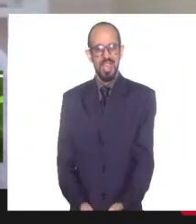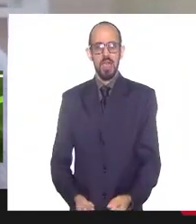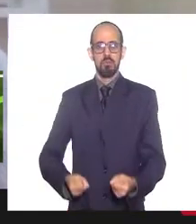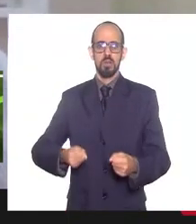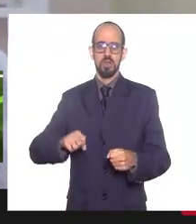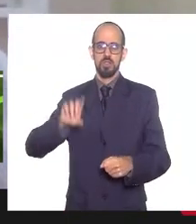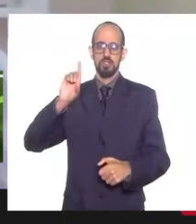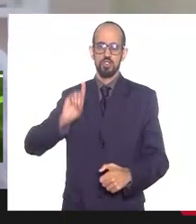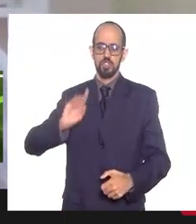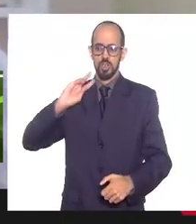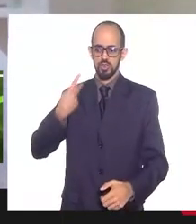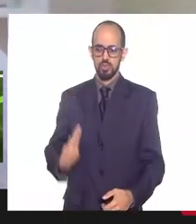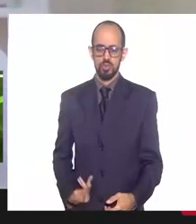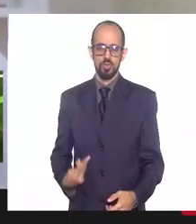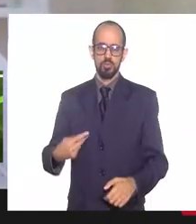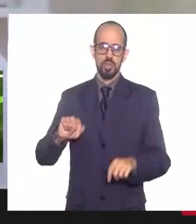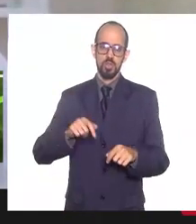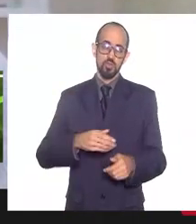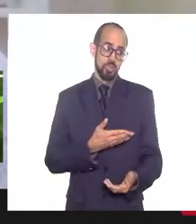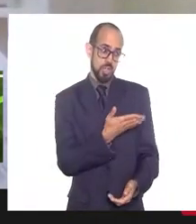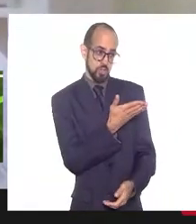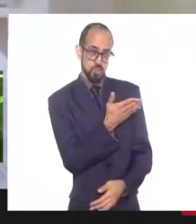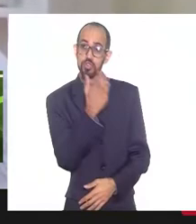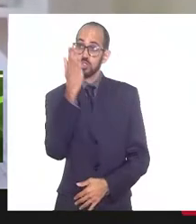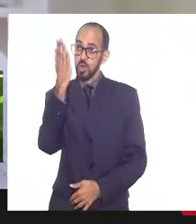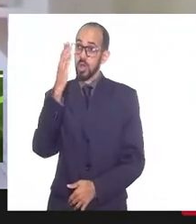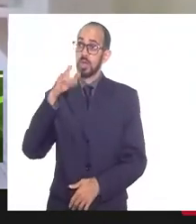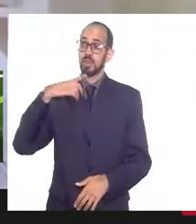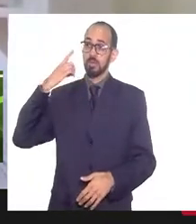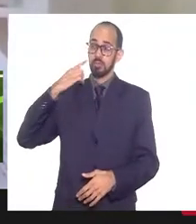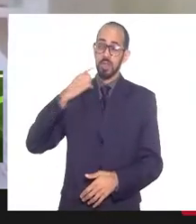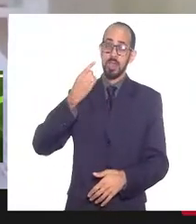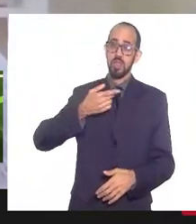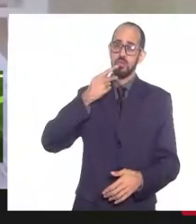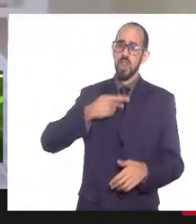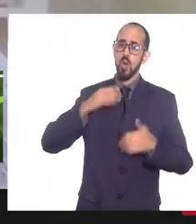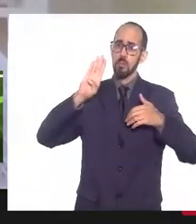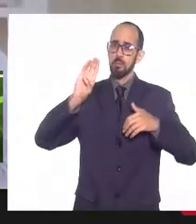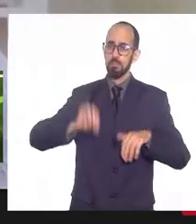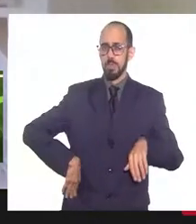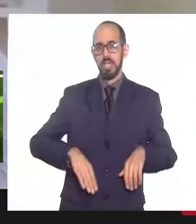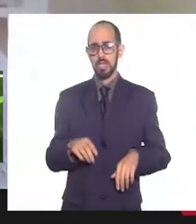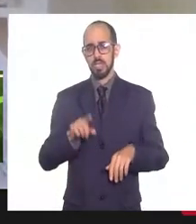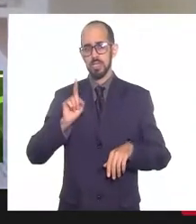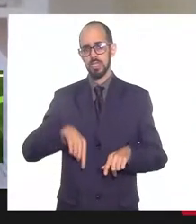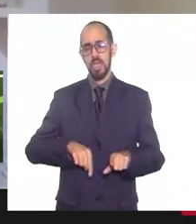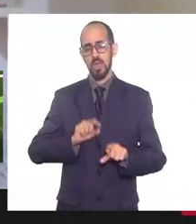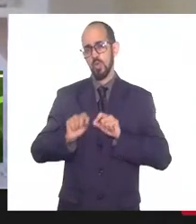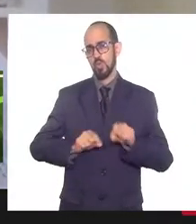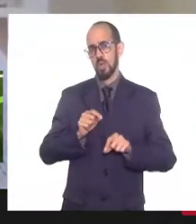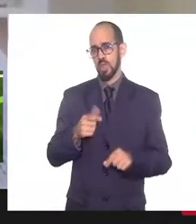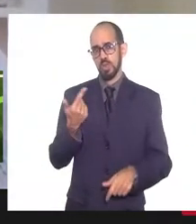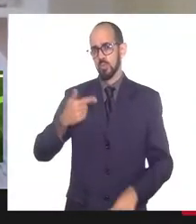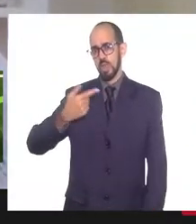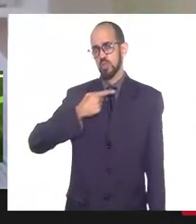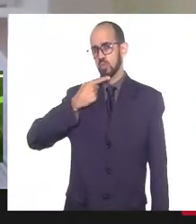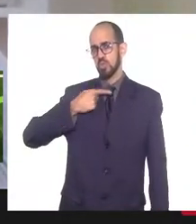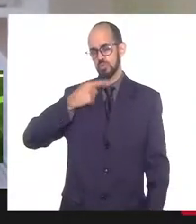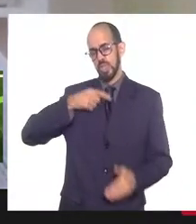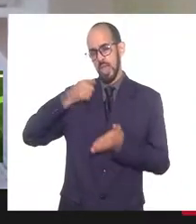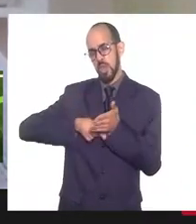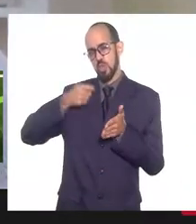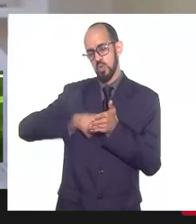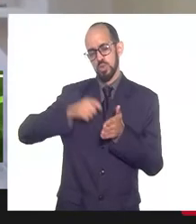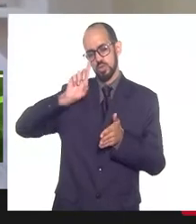desses direitos que a gente, que a senhora deputada falou muito bem, que é, sem dúvida alguma, a luta pelos